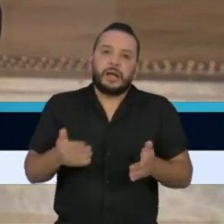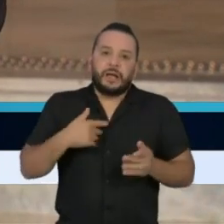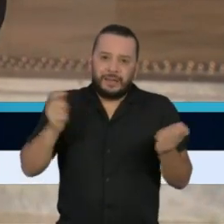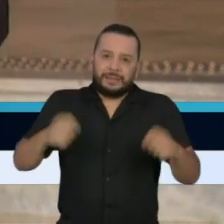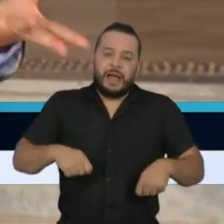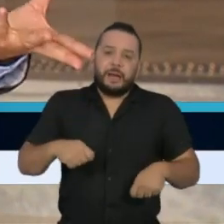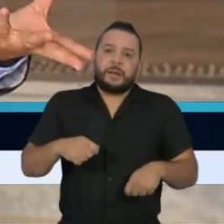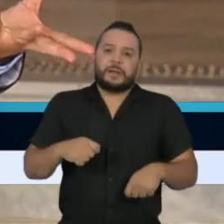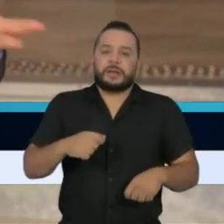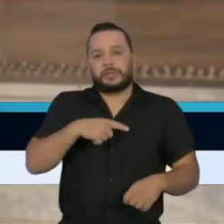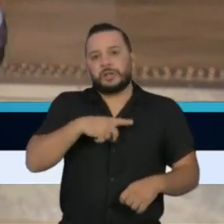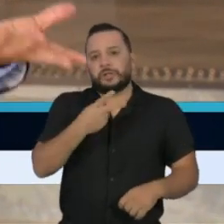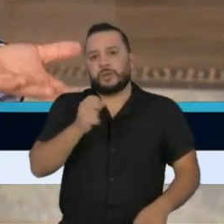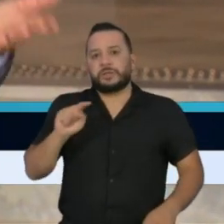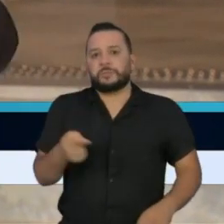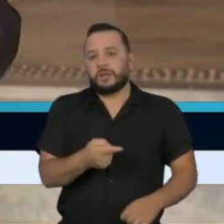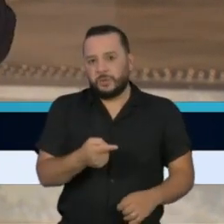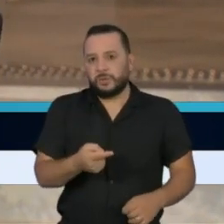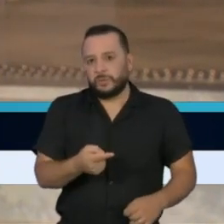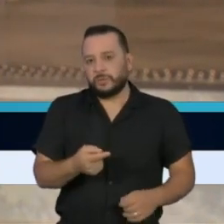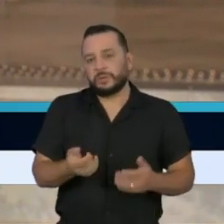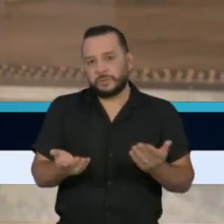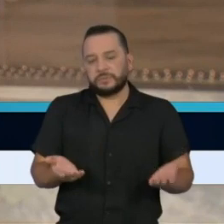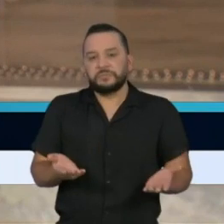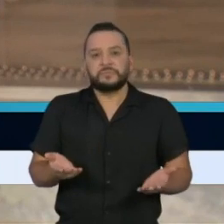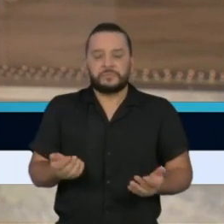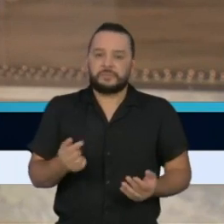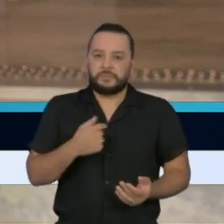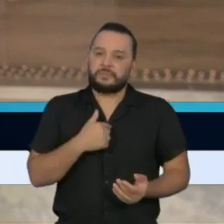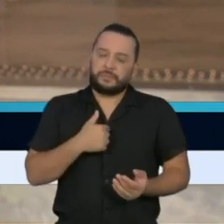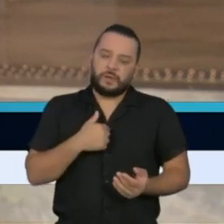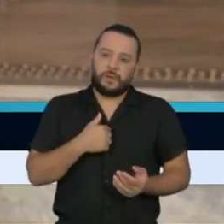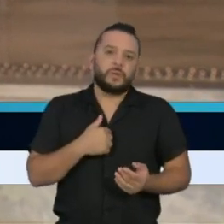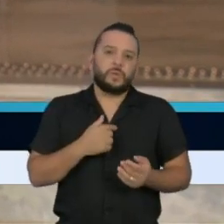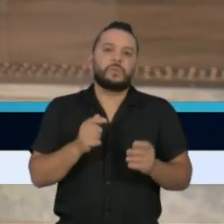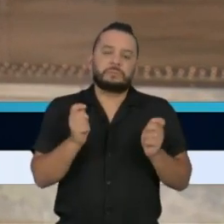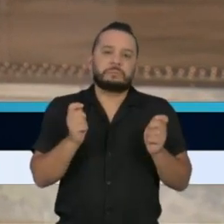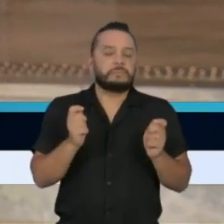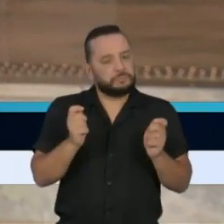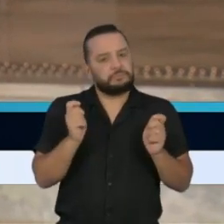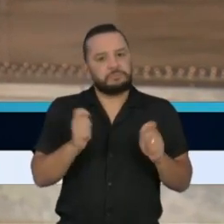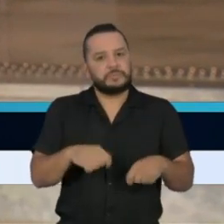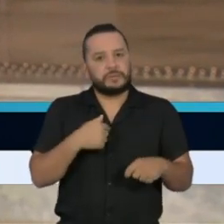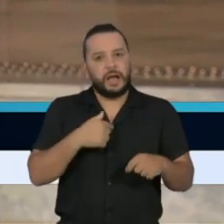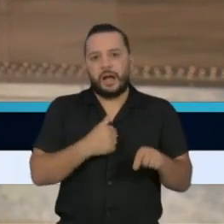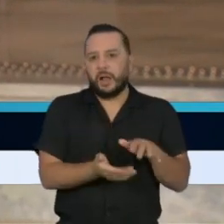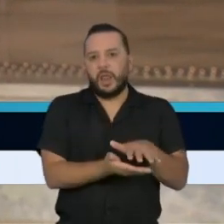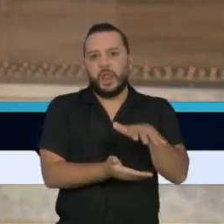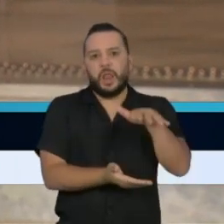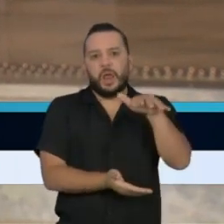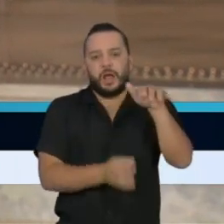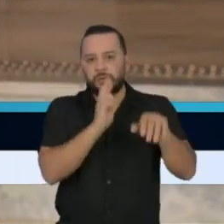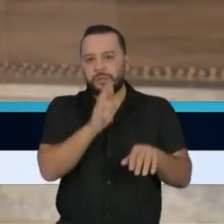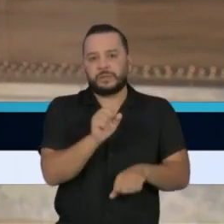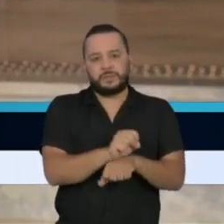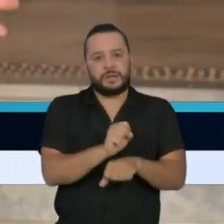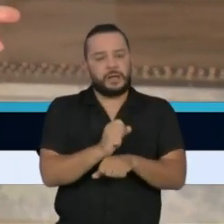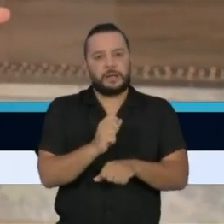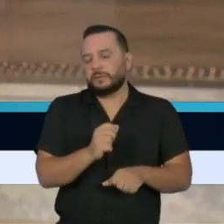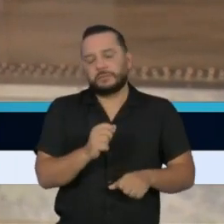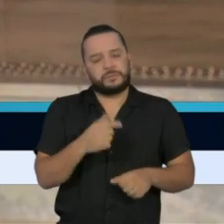chega no dia não tem motivo para ser acumulado. Semana passada foi anunciado que existiam